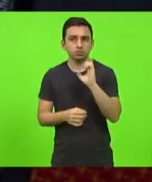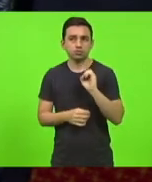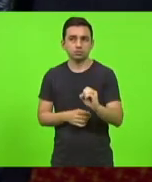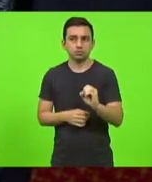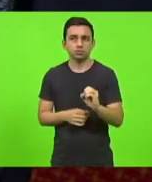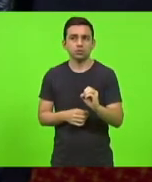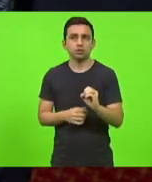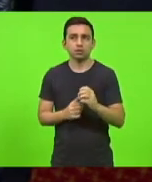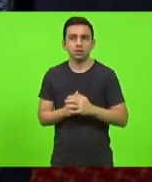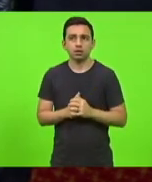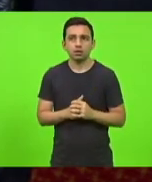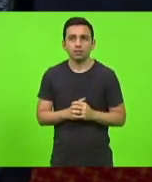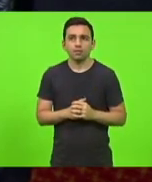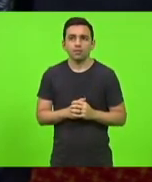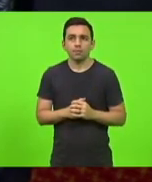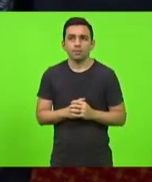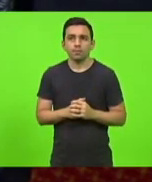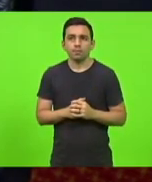pequeno,